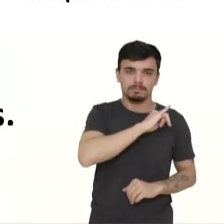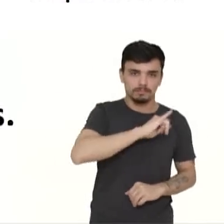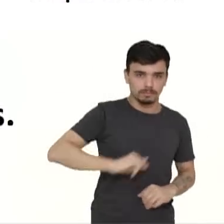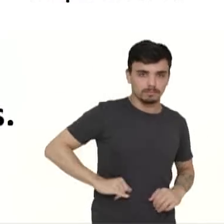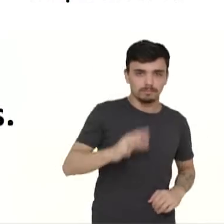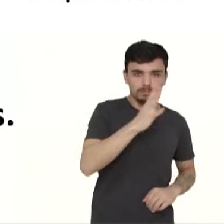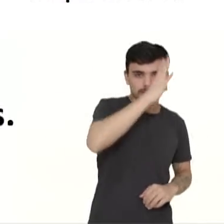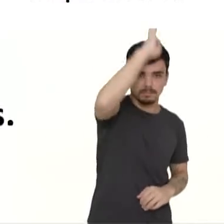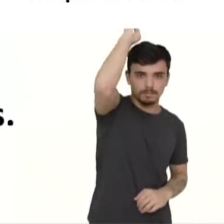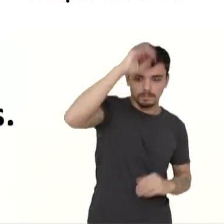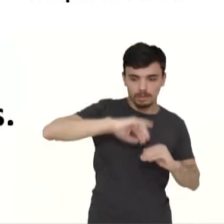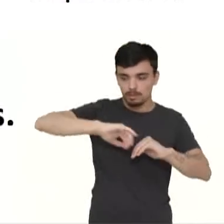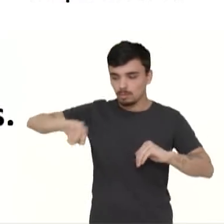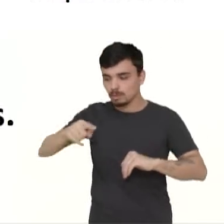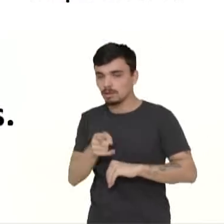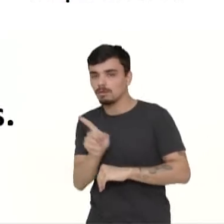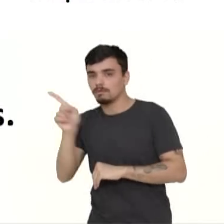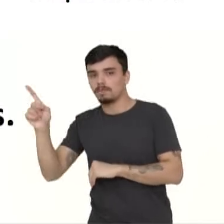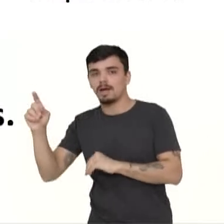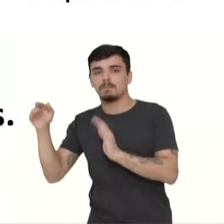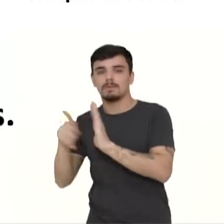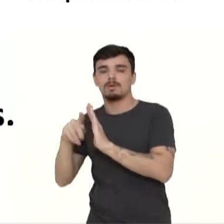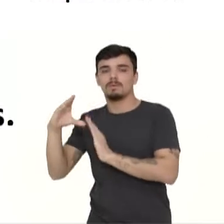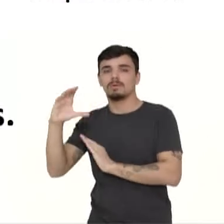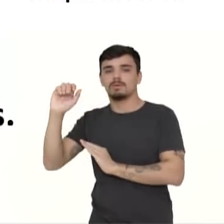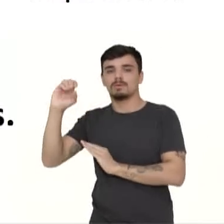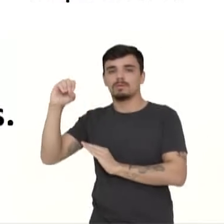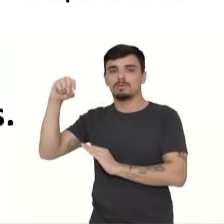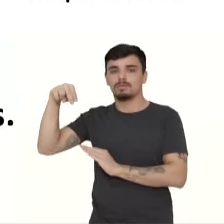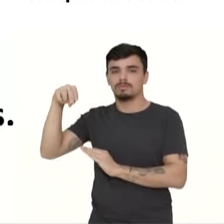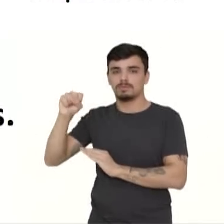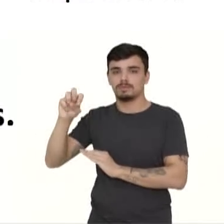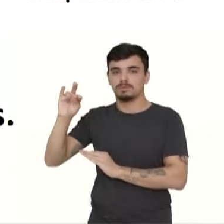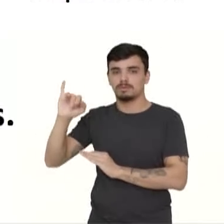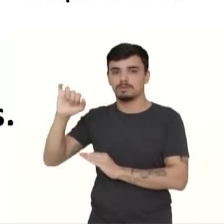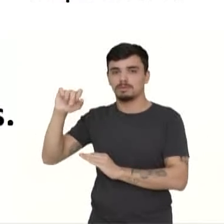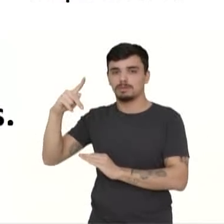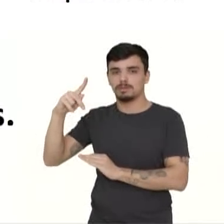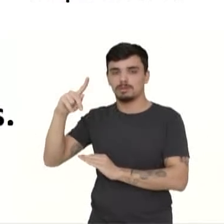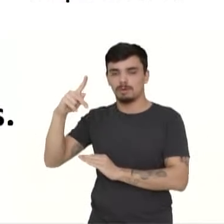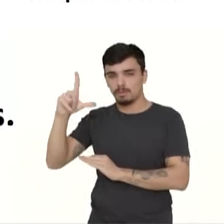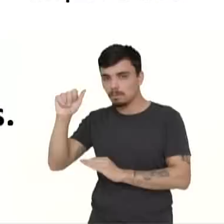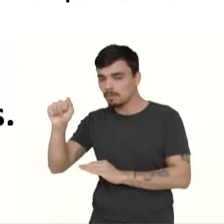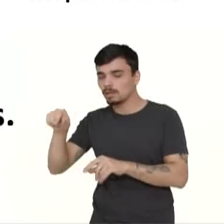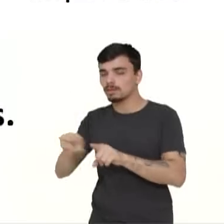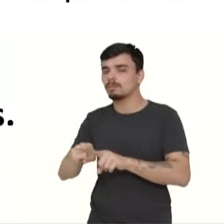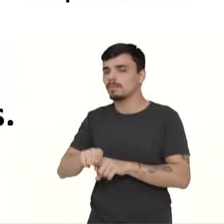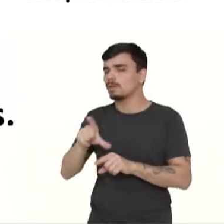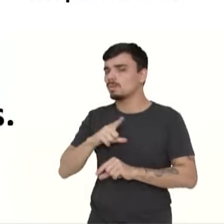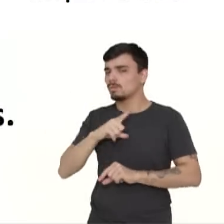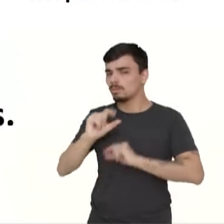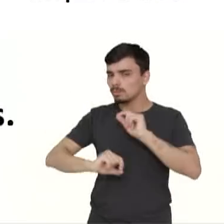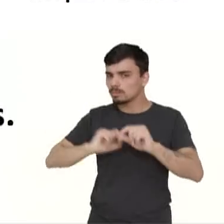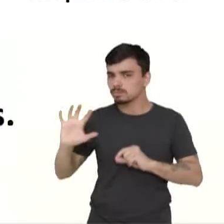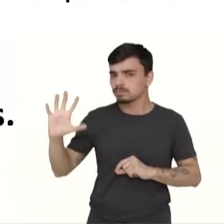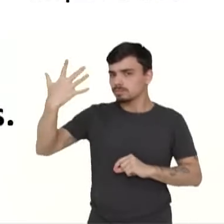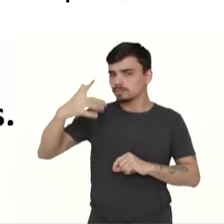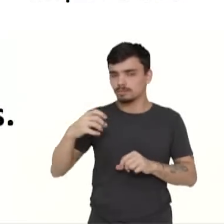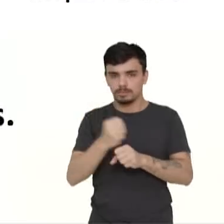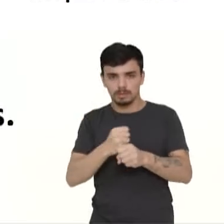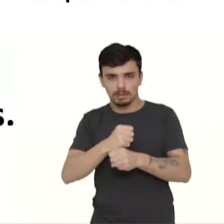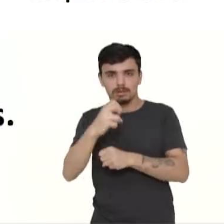ficar em Roma e o outro vai para Constantinopla, que é aquela região do Oriente. E olha só o que vai acontecer no ano